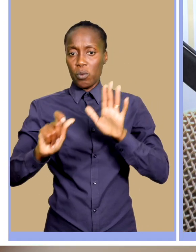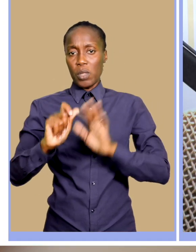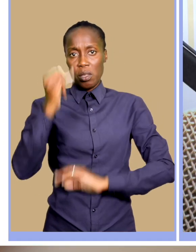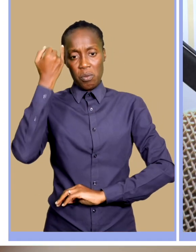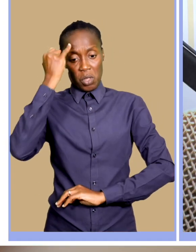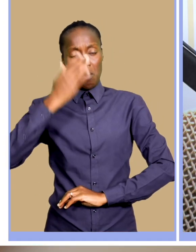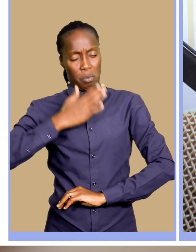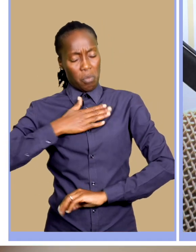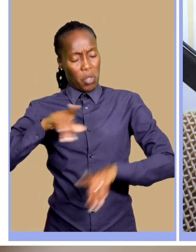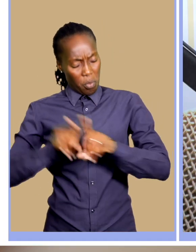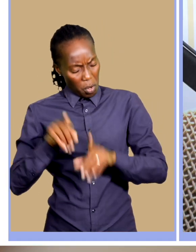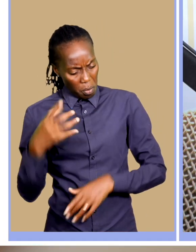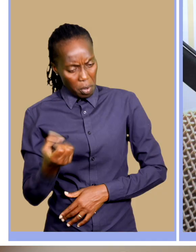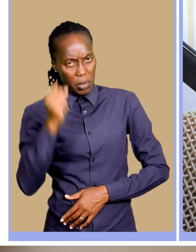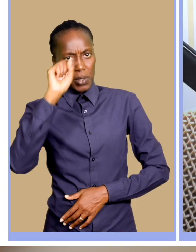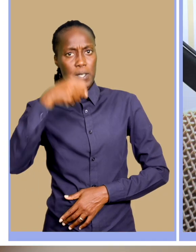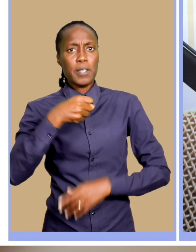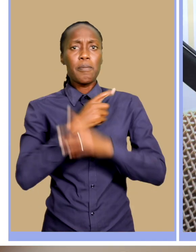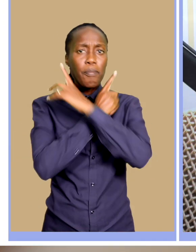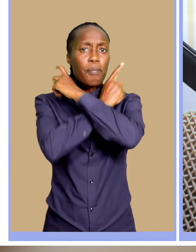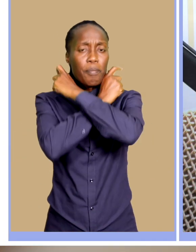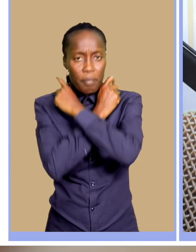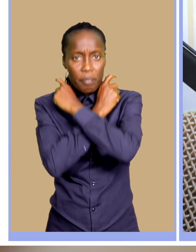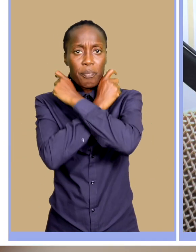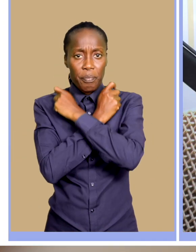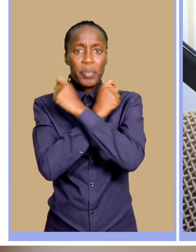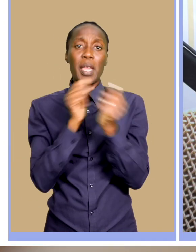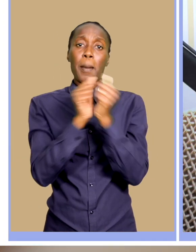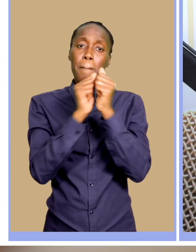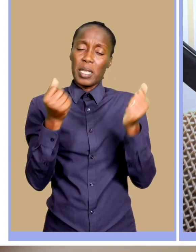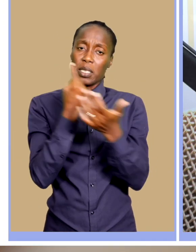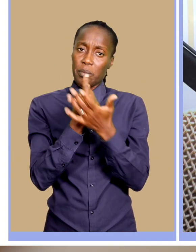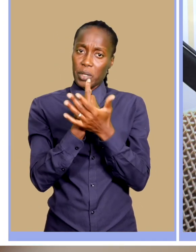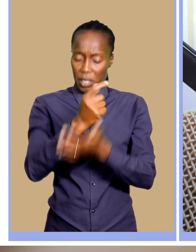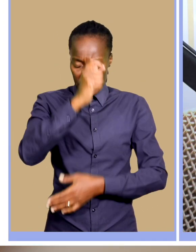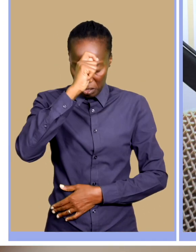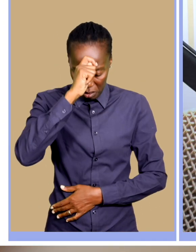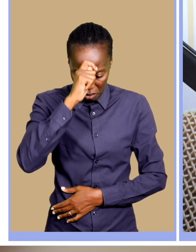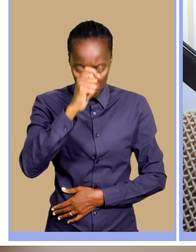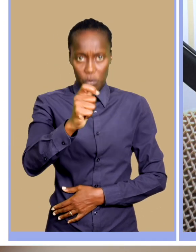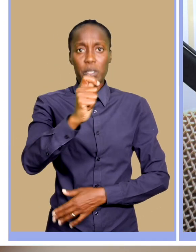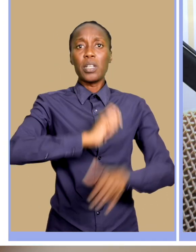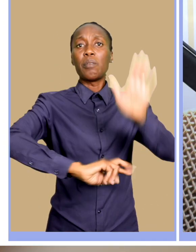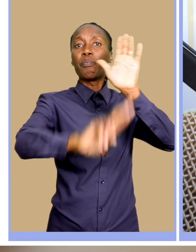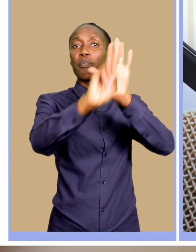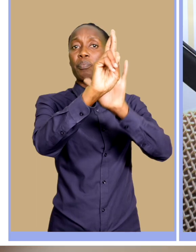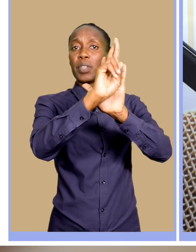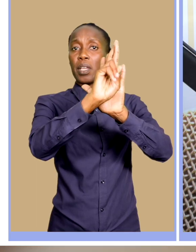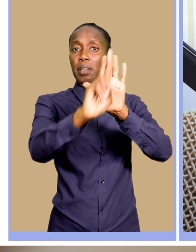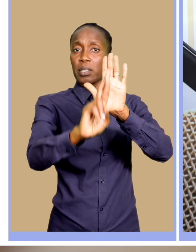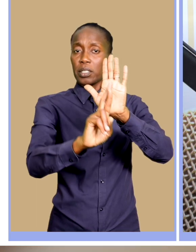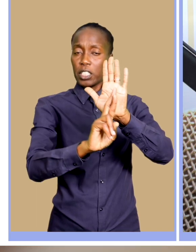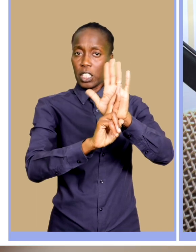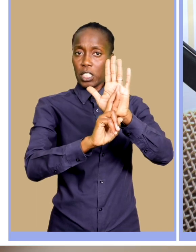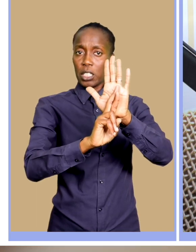mesmo. Se for para punir, que se puna, mas pelo menos que se respeite as regras de